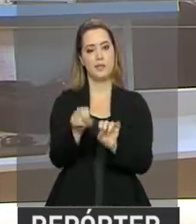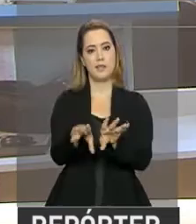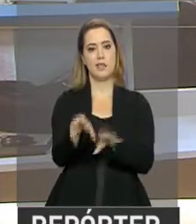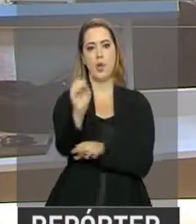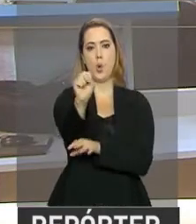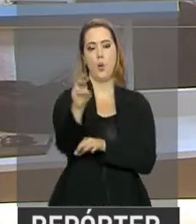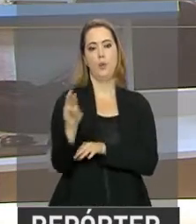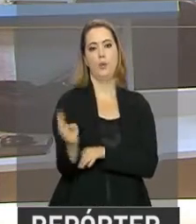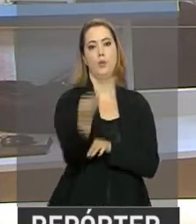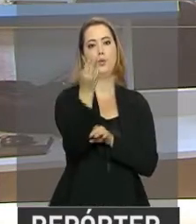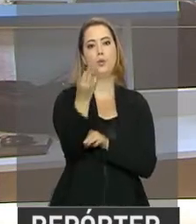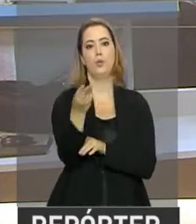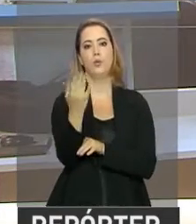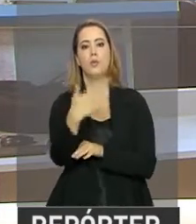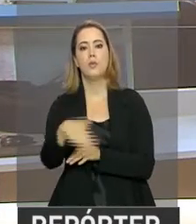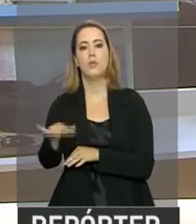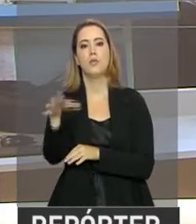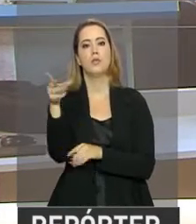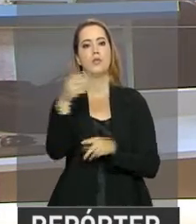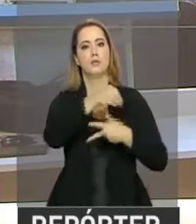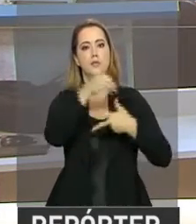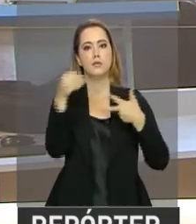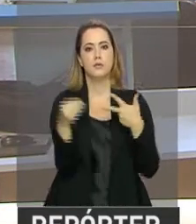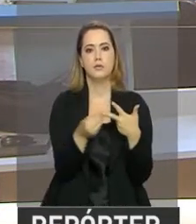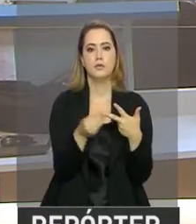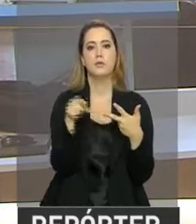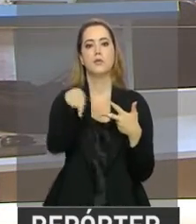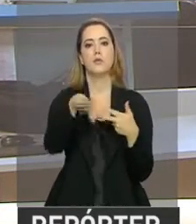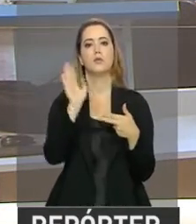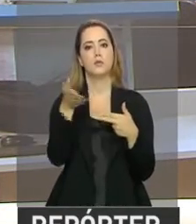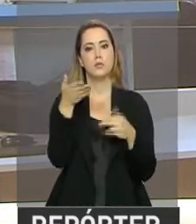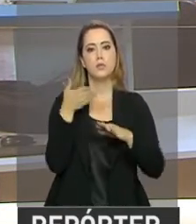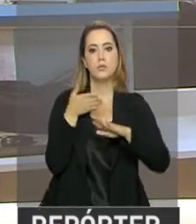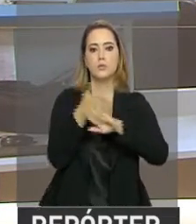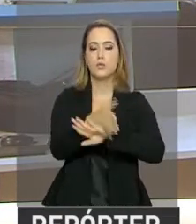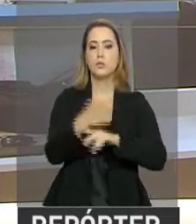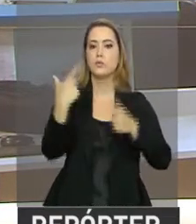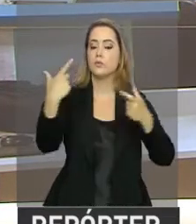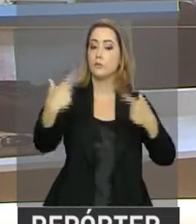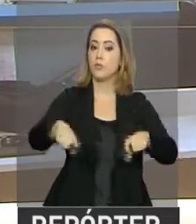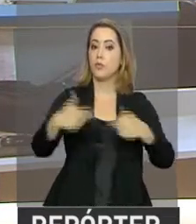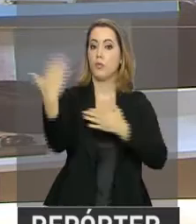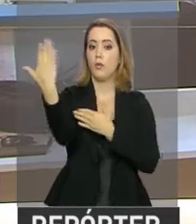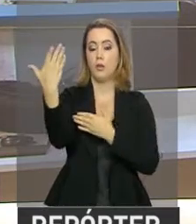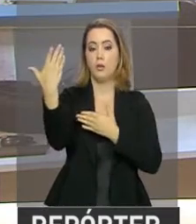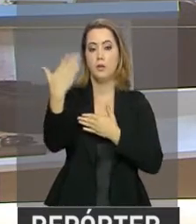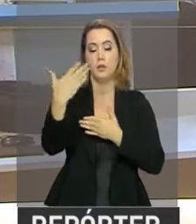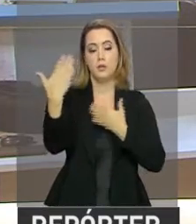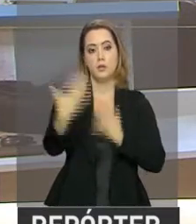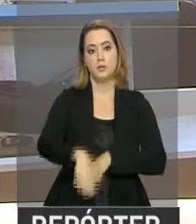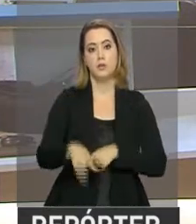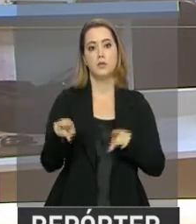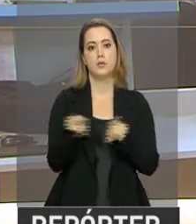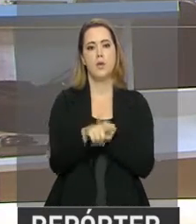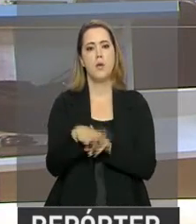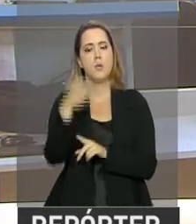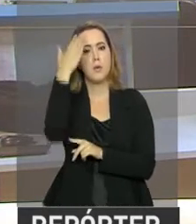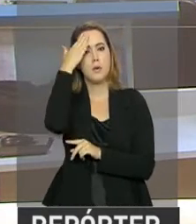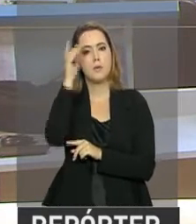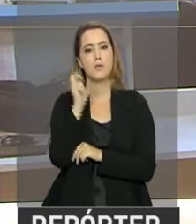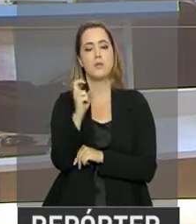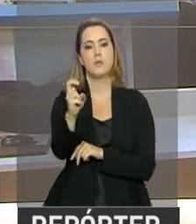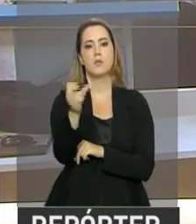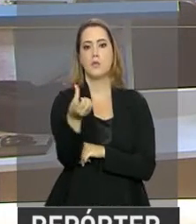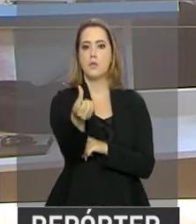oito milhões e meio de inscritos no enem 2016 já podem consultar os locais das provas que vão ser realizadas